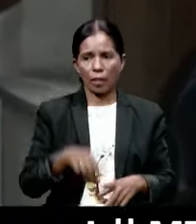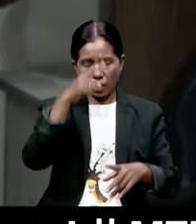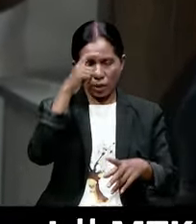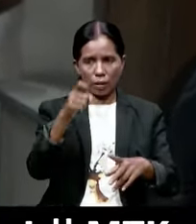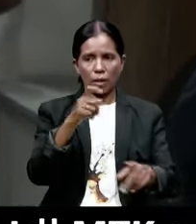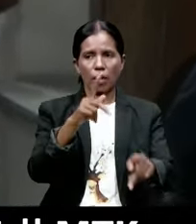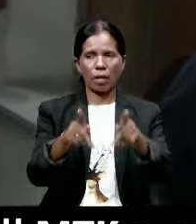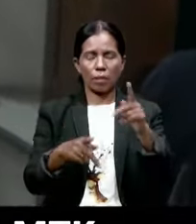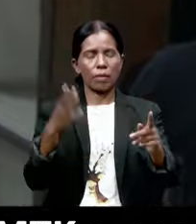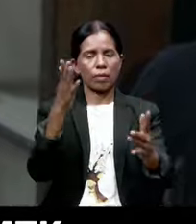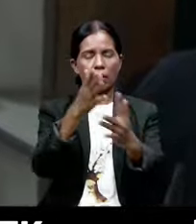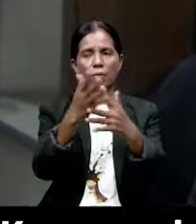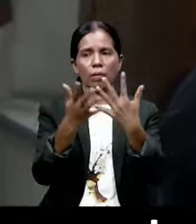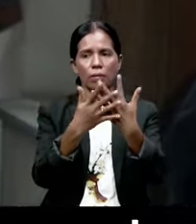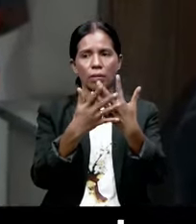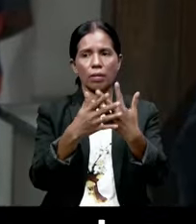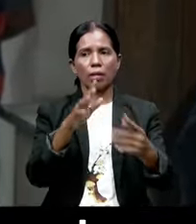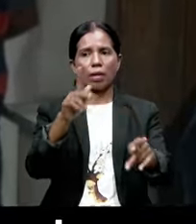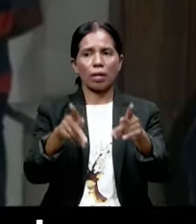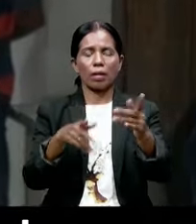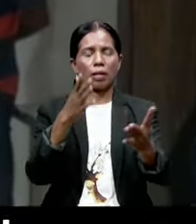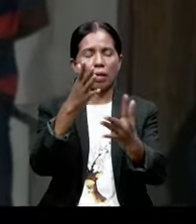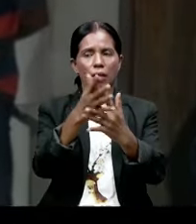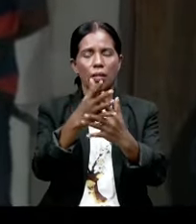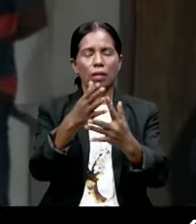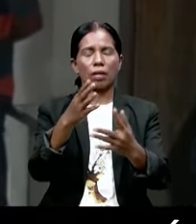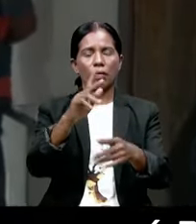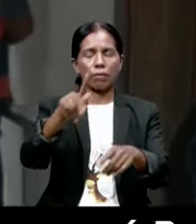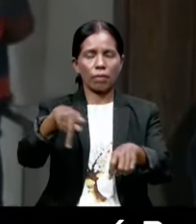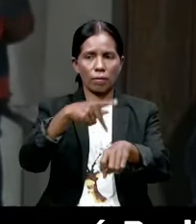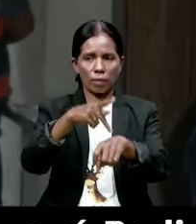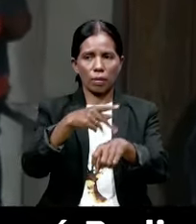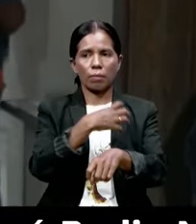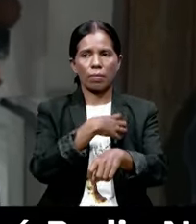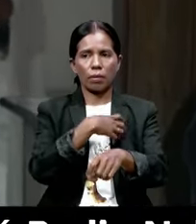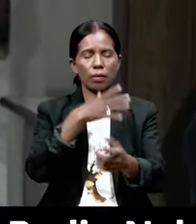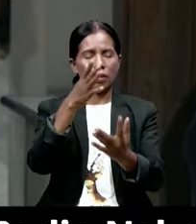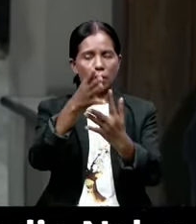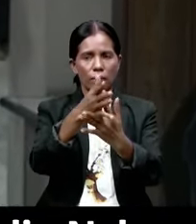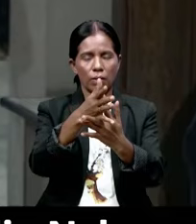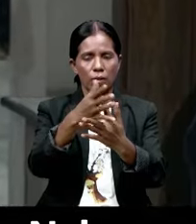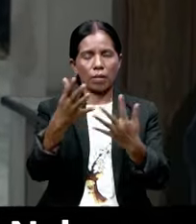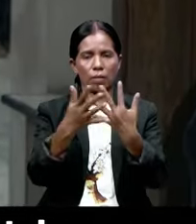condena em prisão itania em ainda de tiro e a Filipina por exemplo qualquer polícia vele batam em prisão